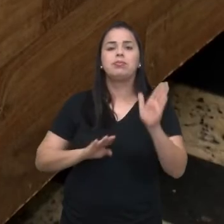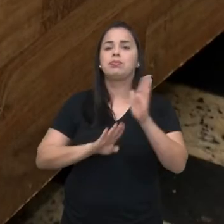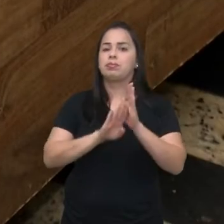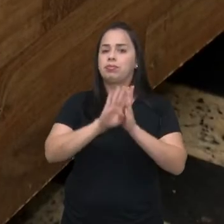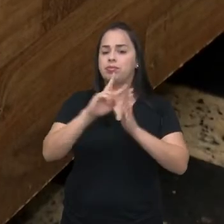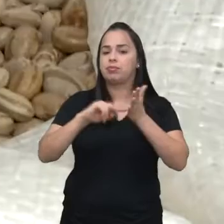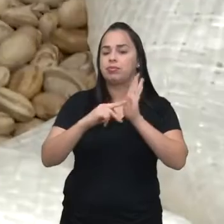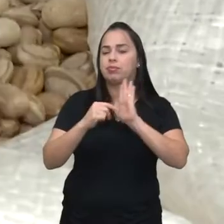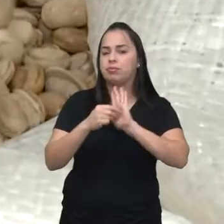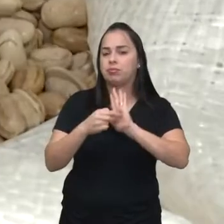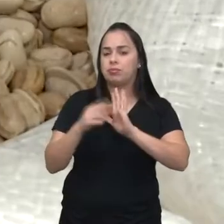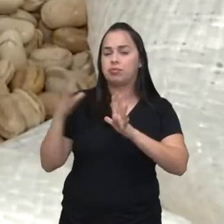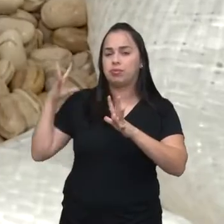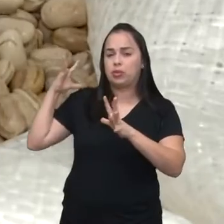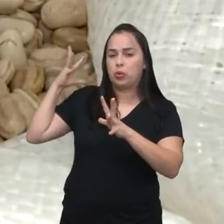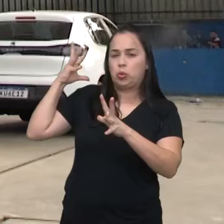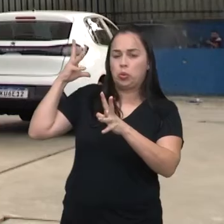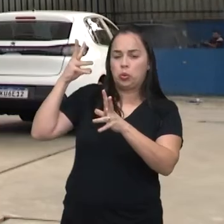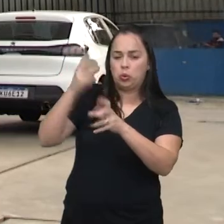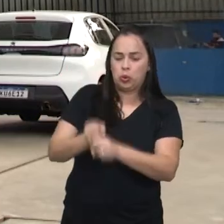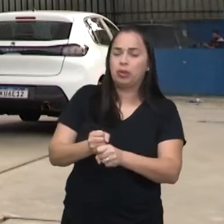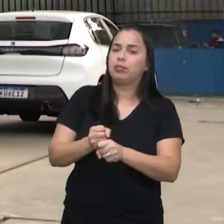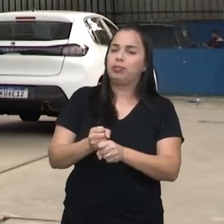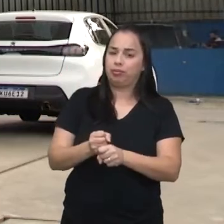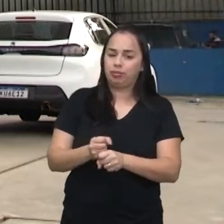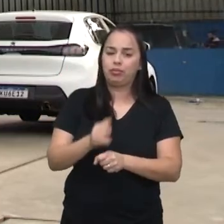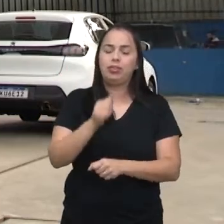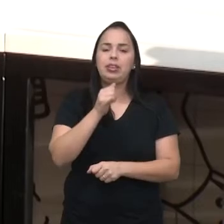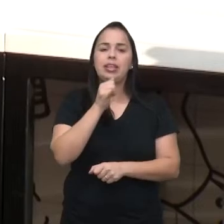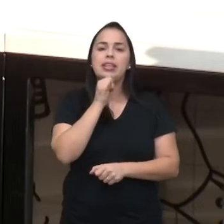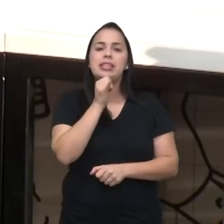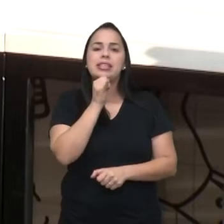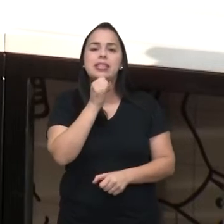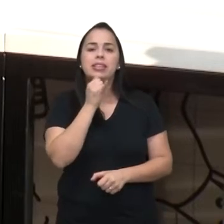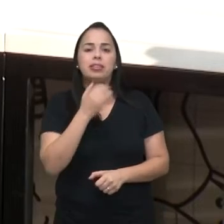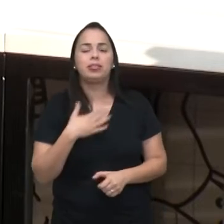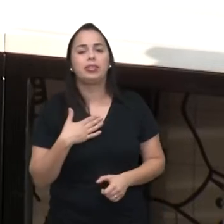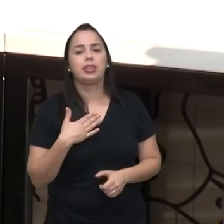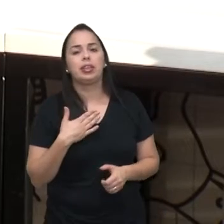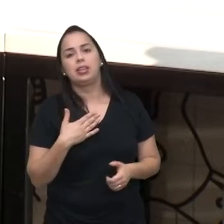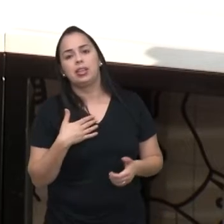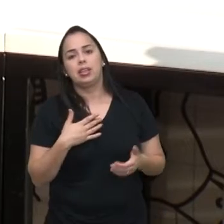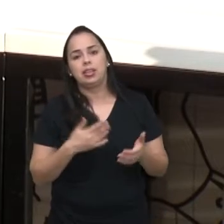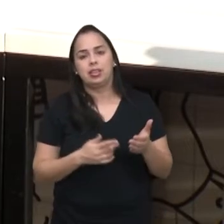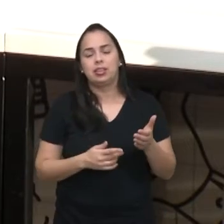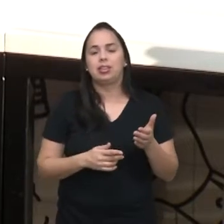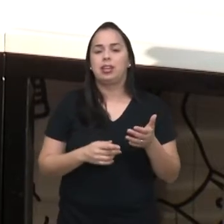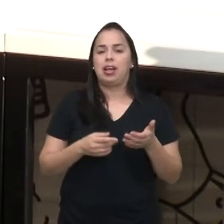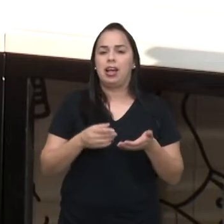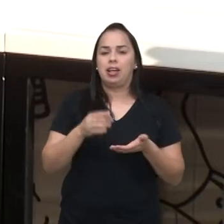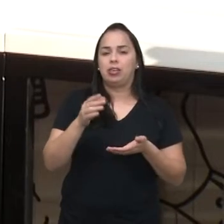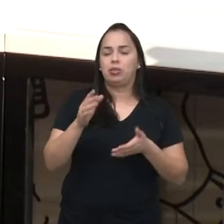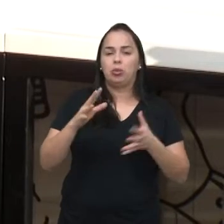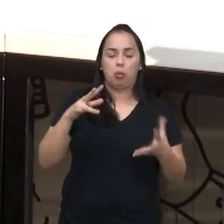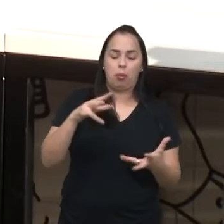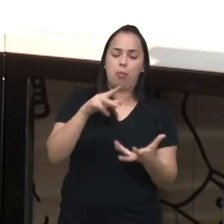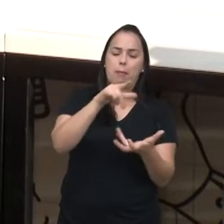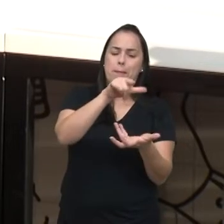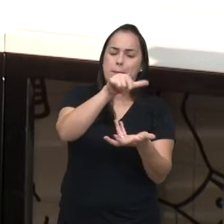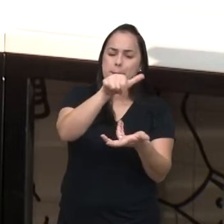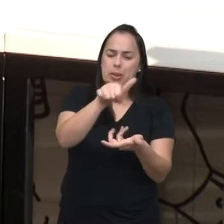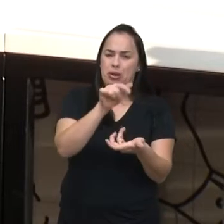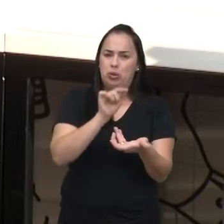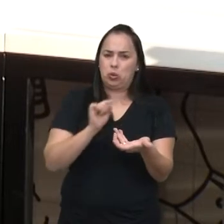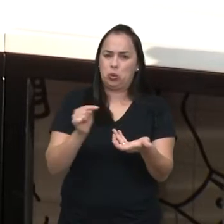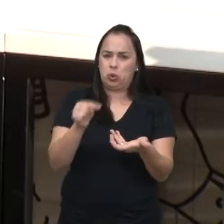um aumento que é resultado da somatória de uma série de fatores basicamente nós tivemos um excesso de liquidez no